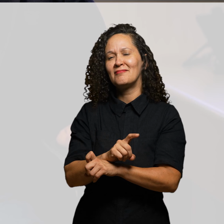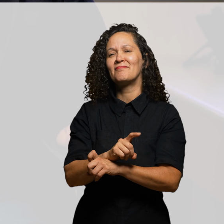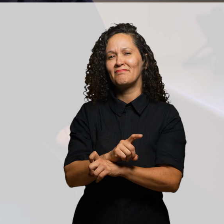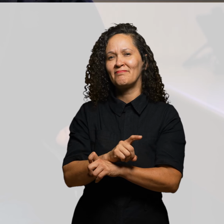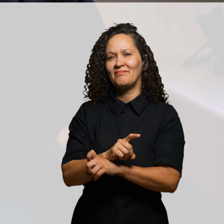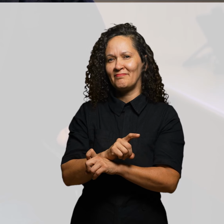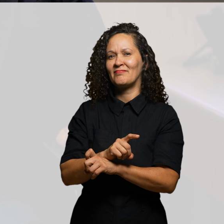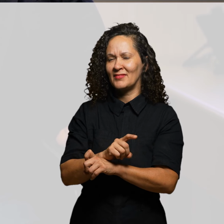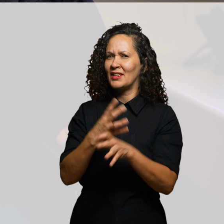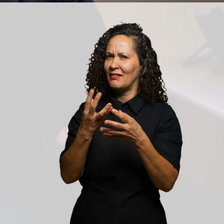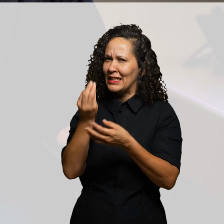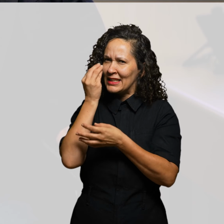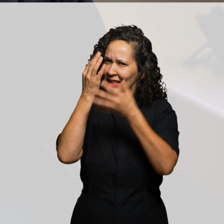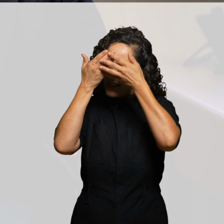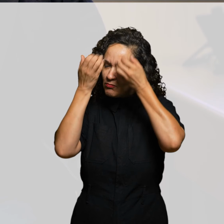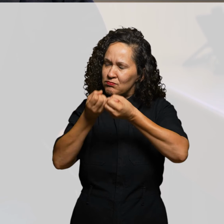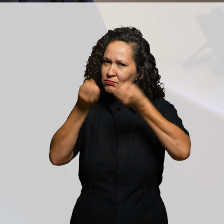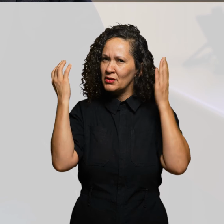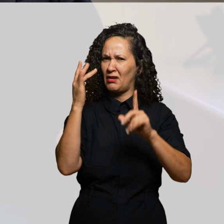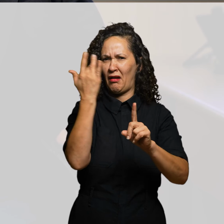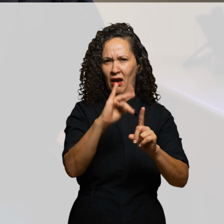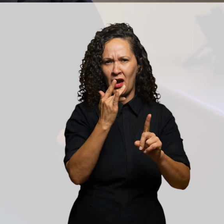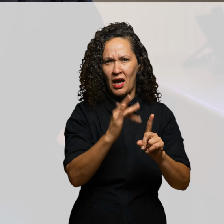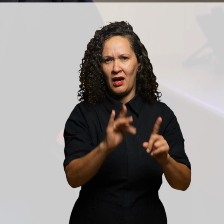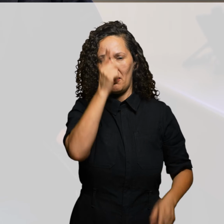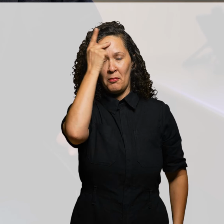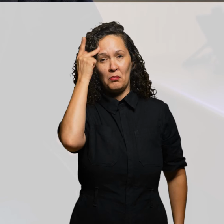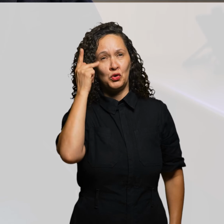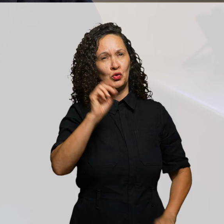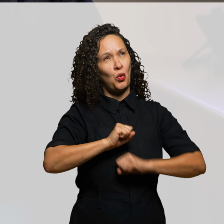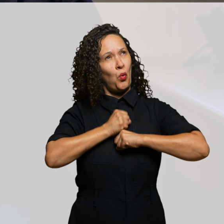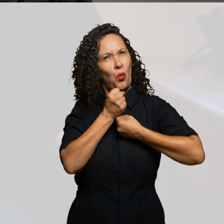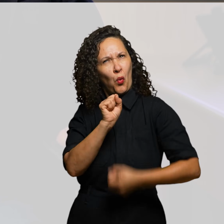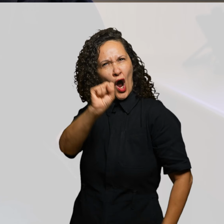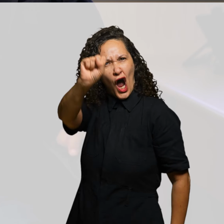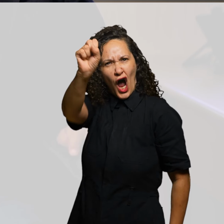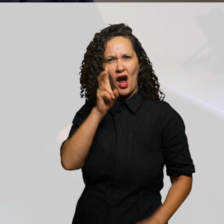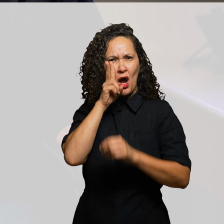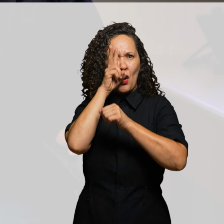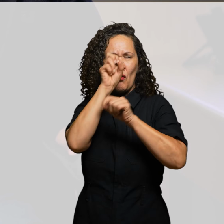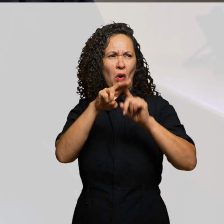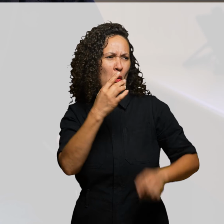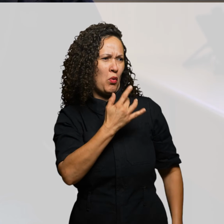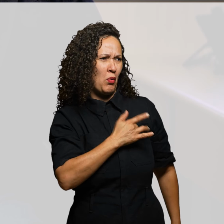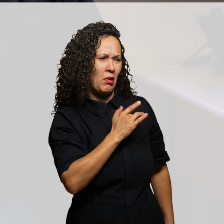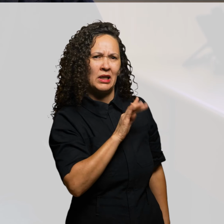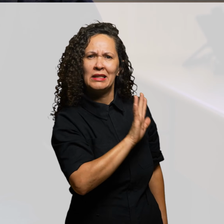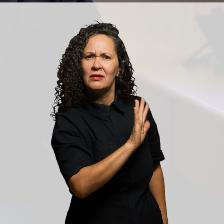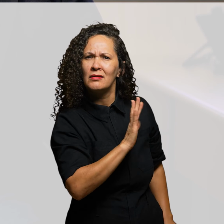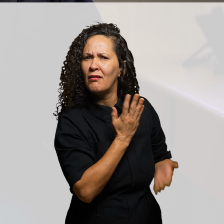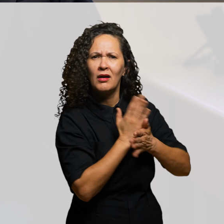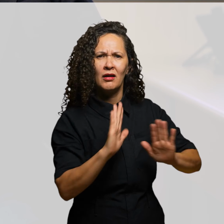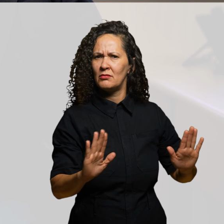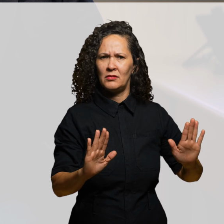Vamos esquecer essa questão de capacitismo. que a pessoa é super homem, é um coitadinho. Vamos deixar isso